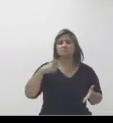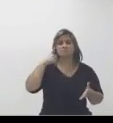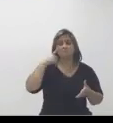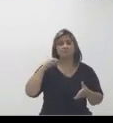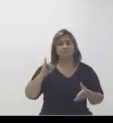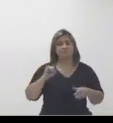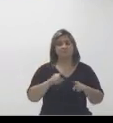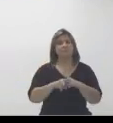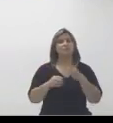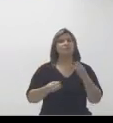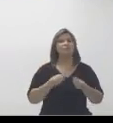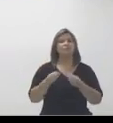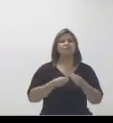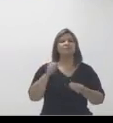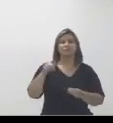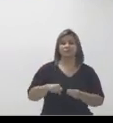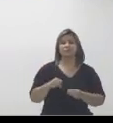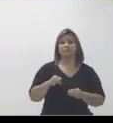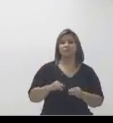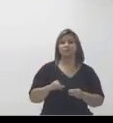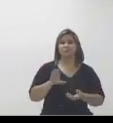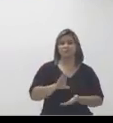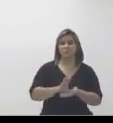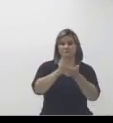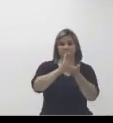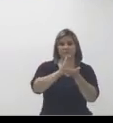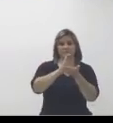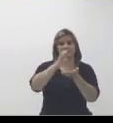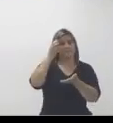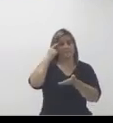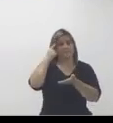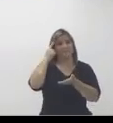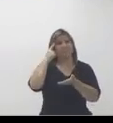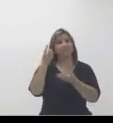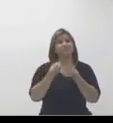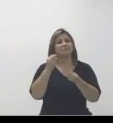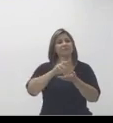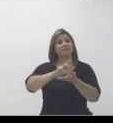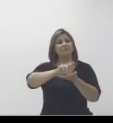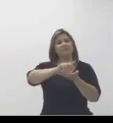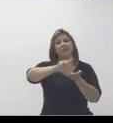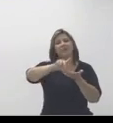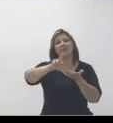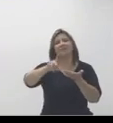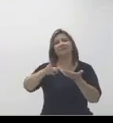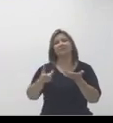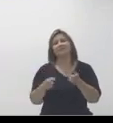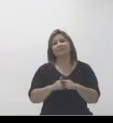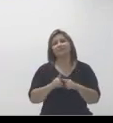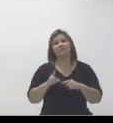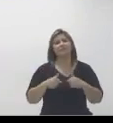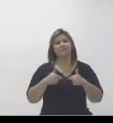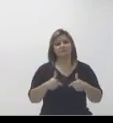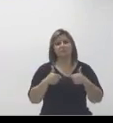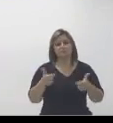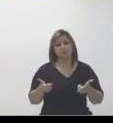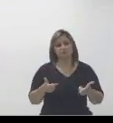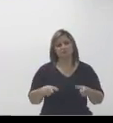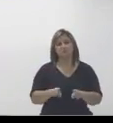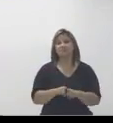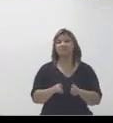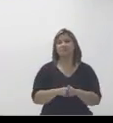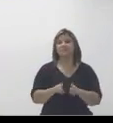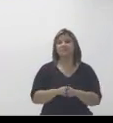sistema conselho tenha agido nesta a situação em várias frentes de enfrentamento então tem a